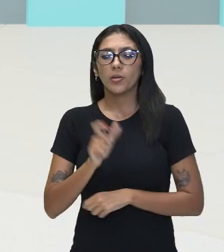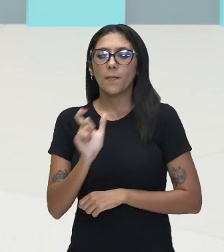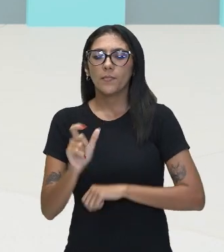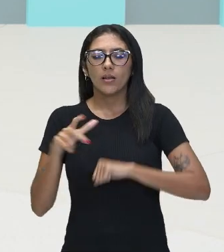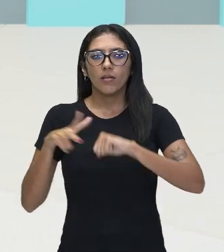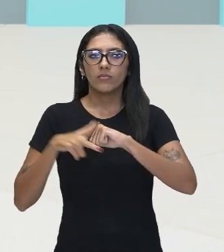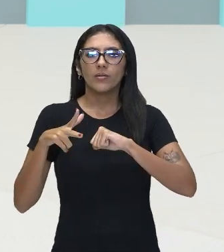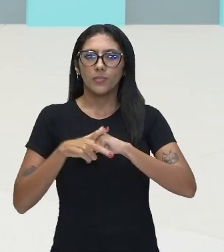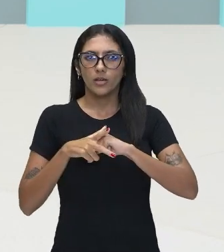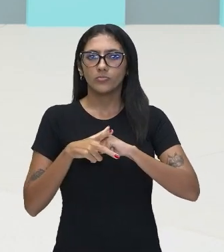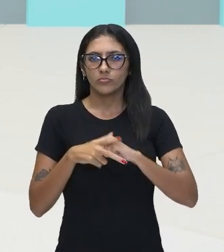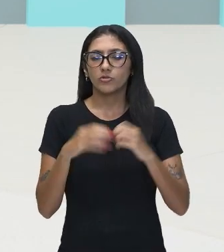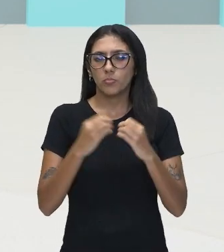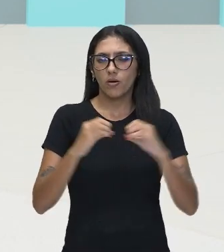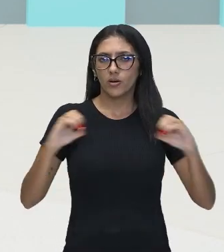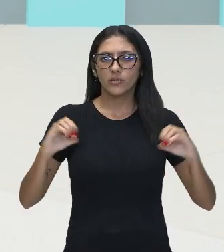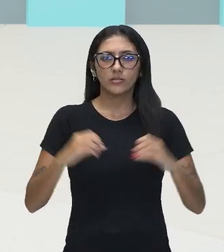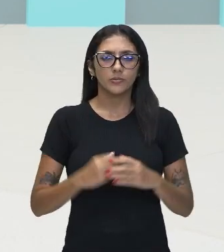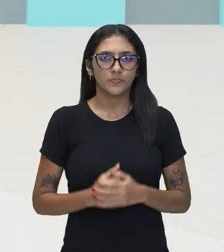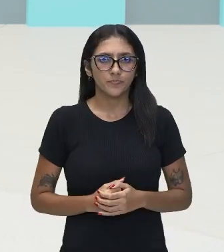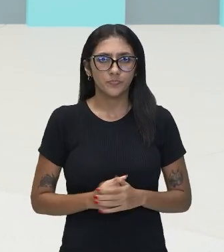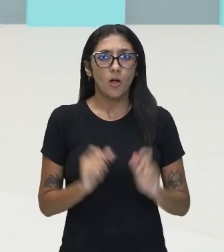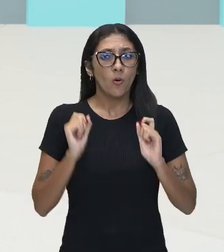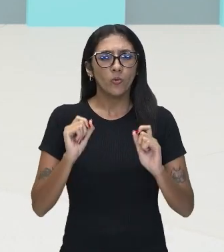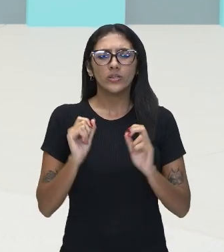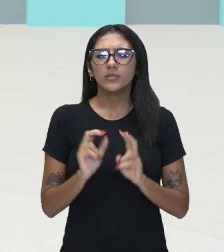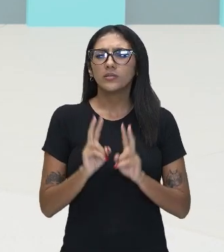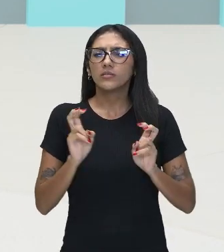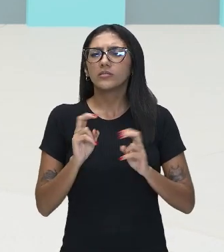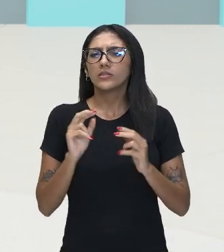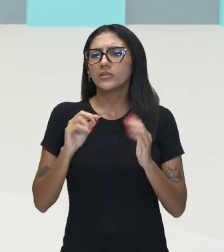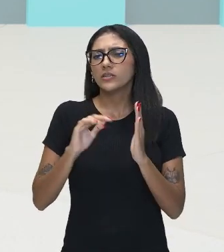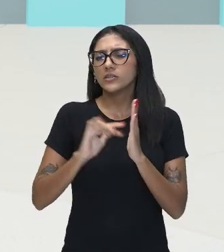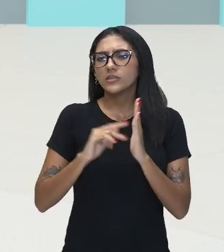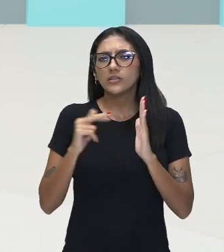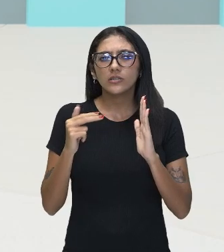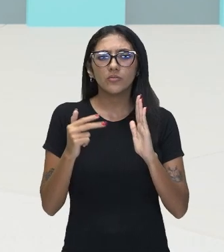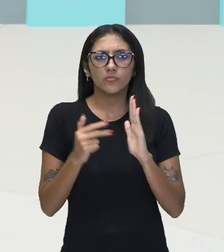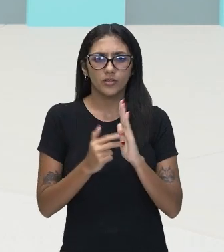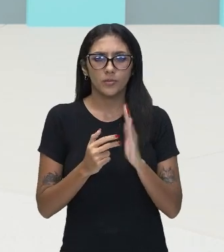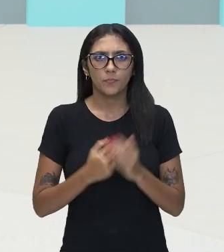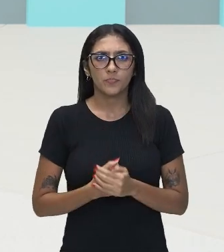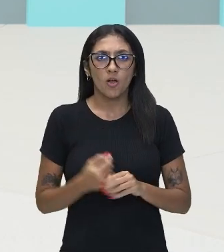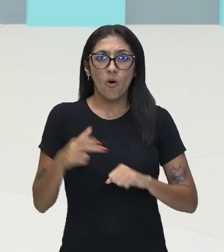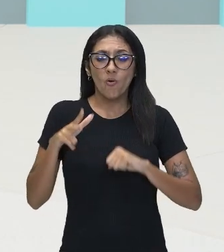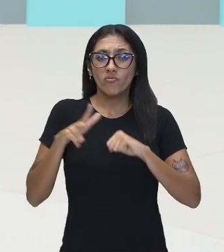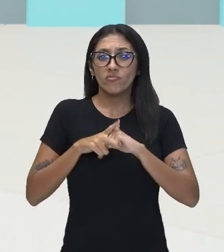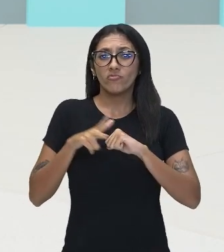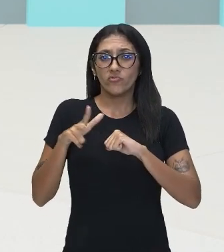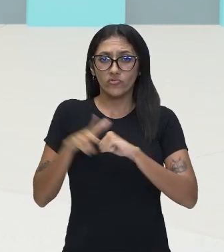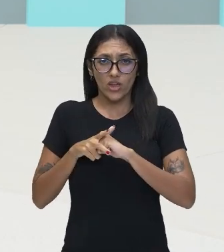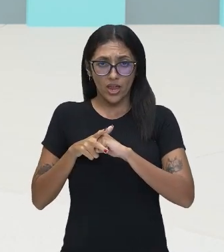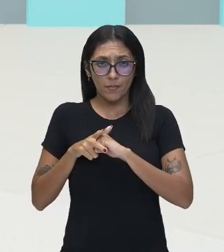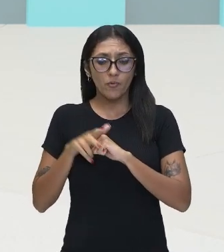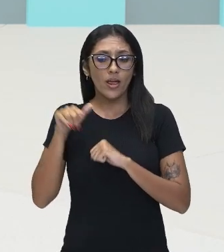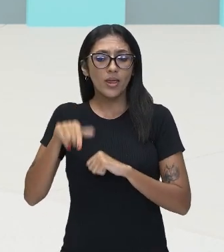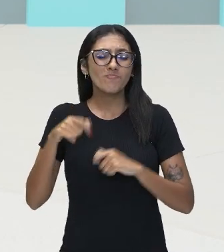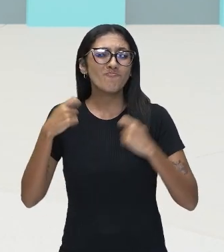oração. Isso significa que o verbo da oração precisa